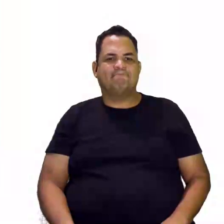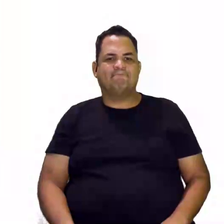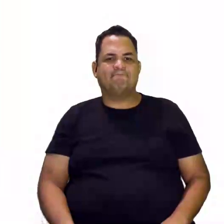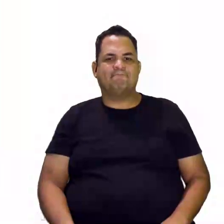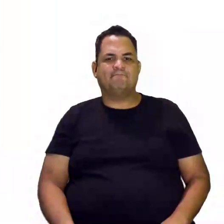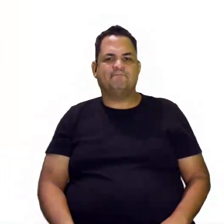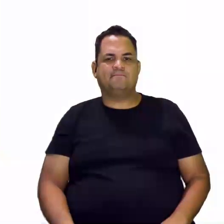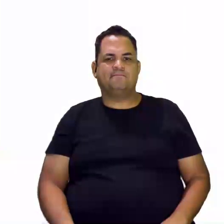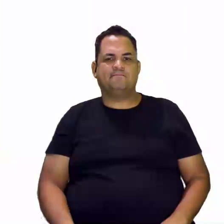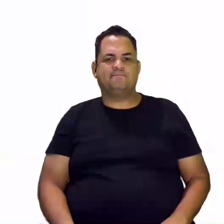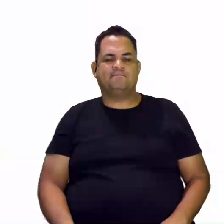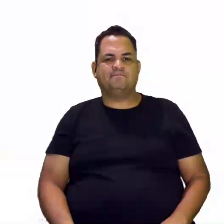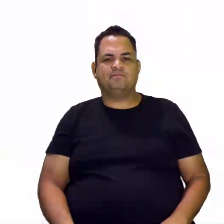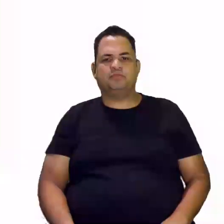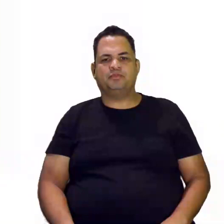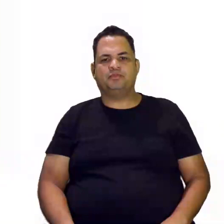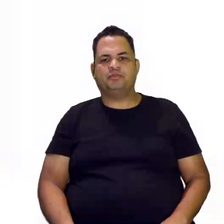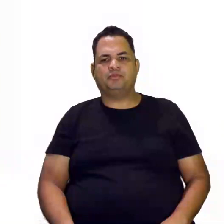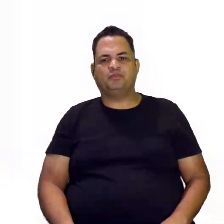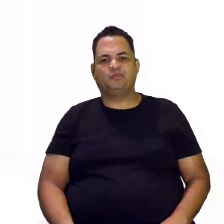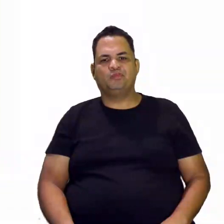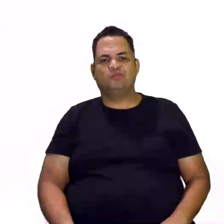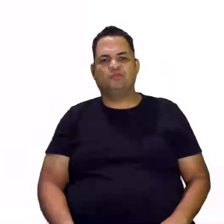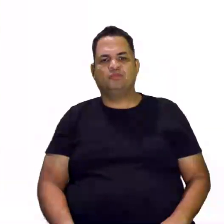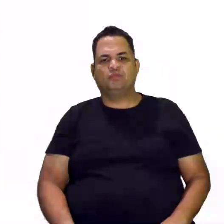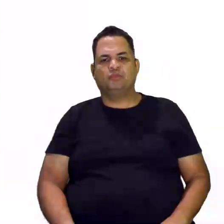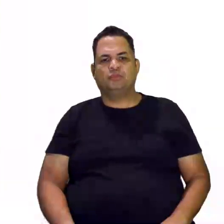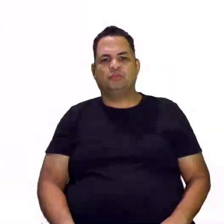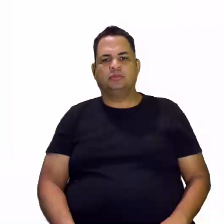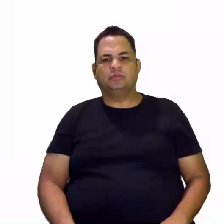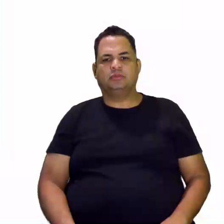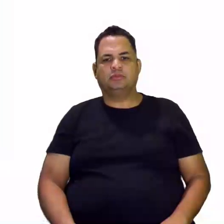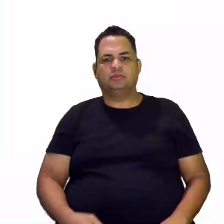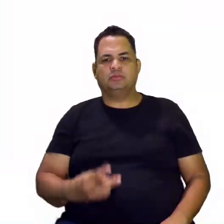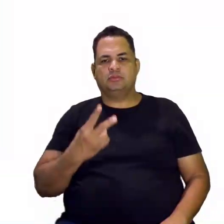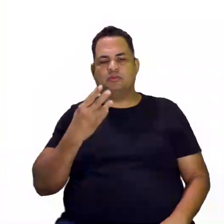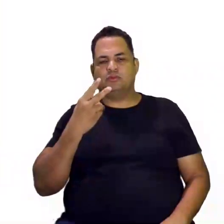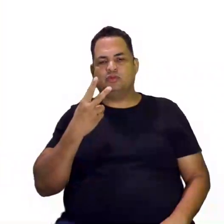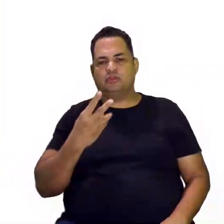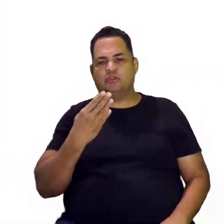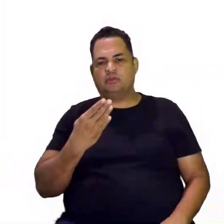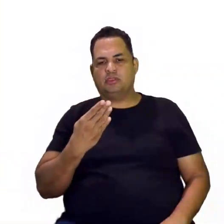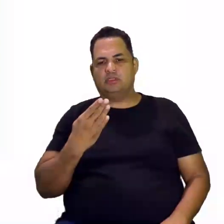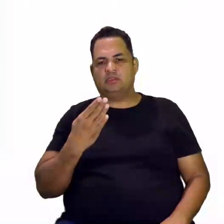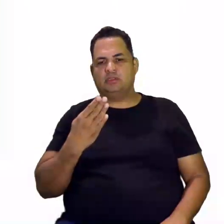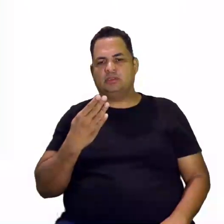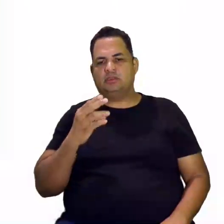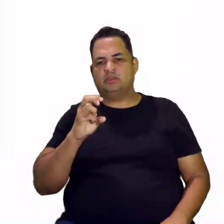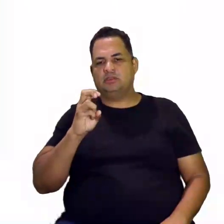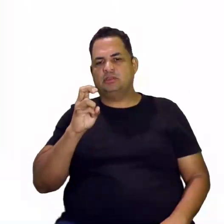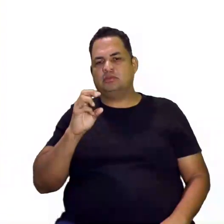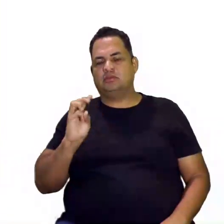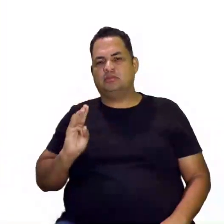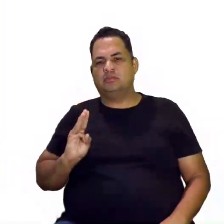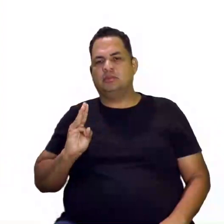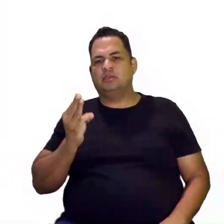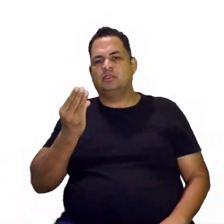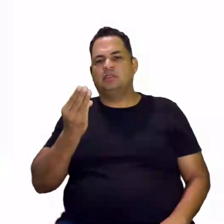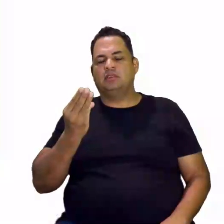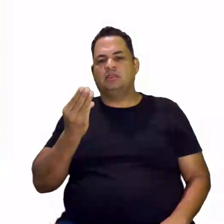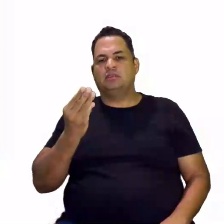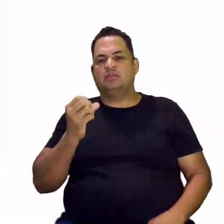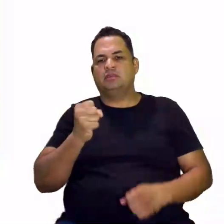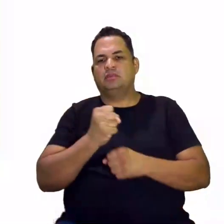era mesozoica. Olha aqui, 245 milhões de anos, você tem aqui, ó, plantas